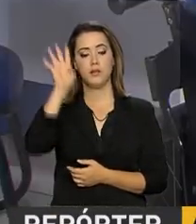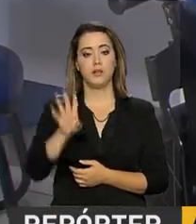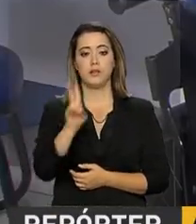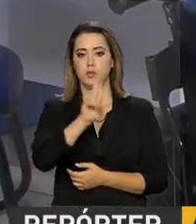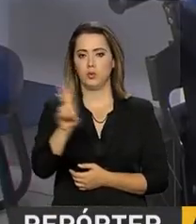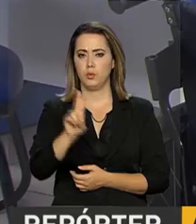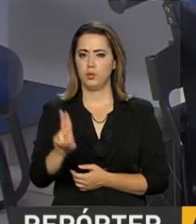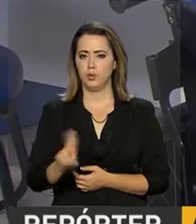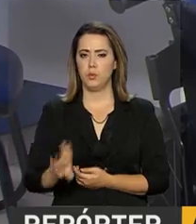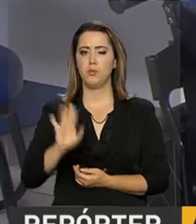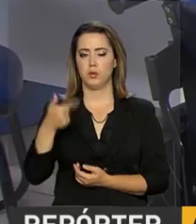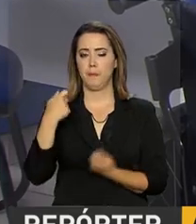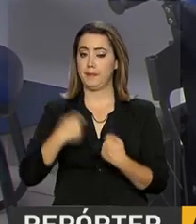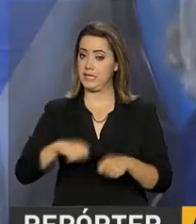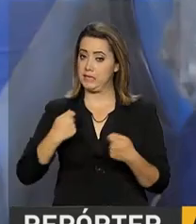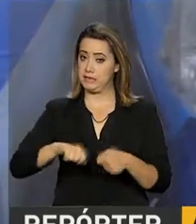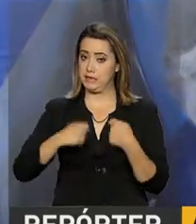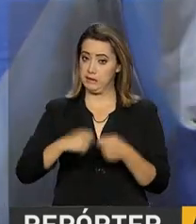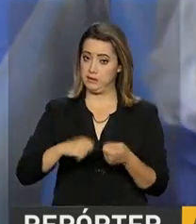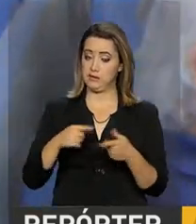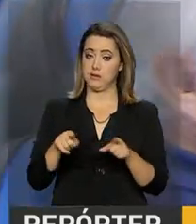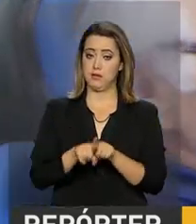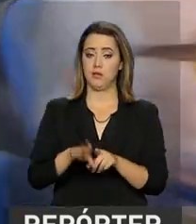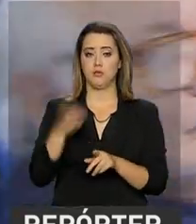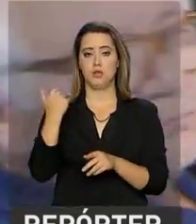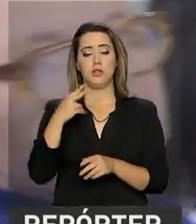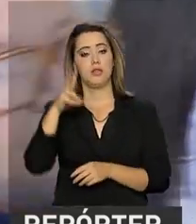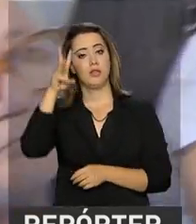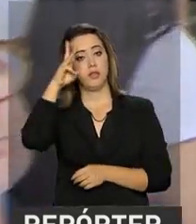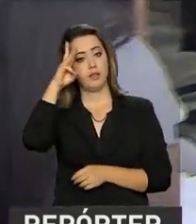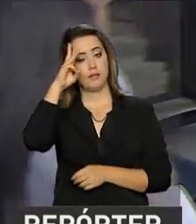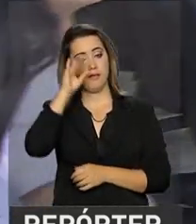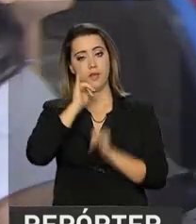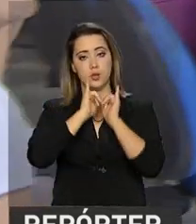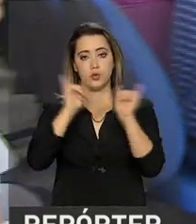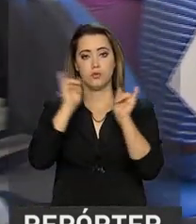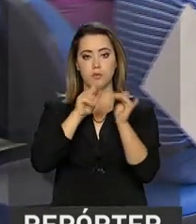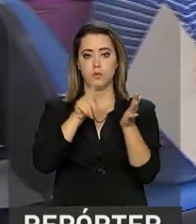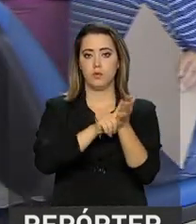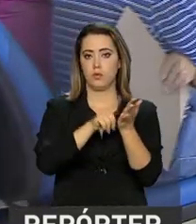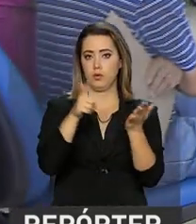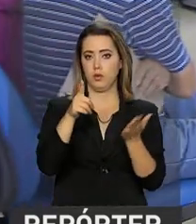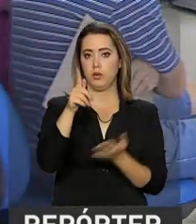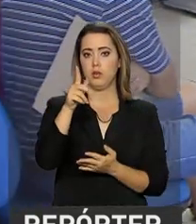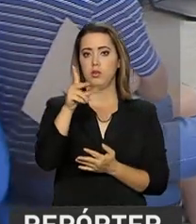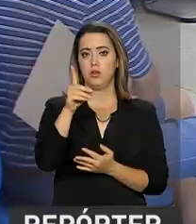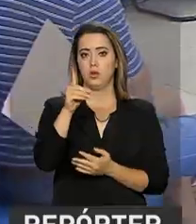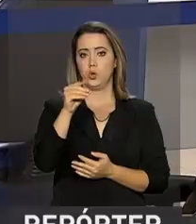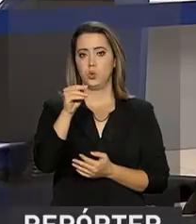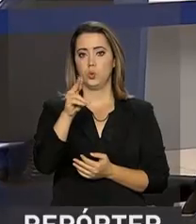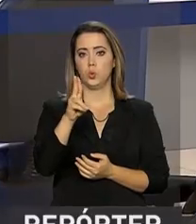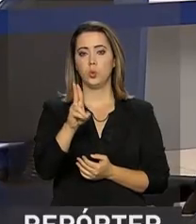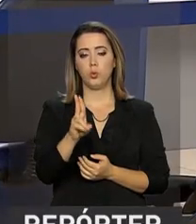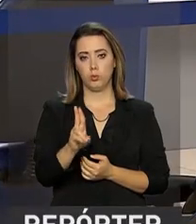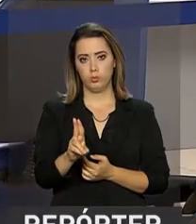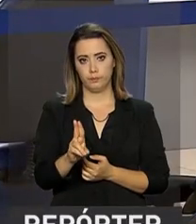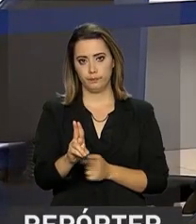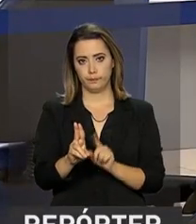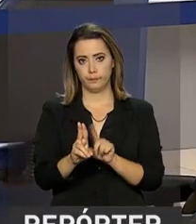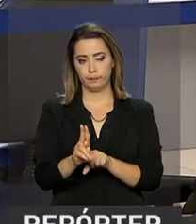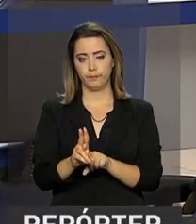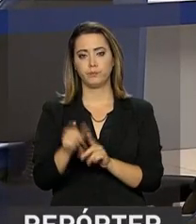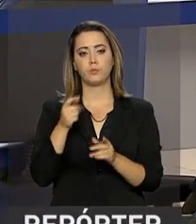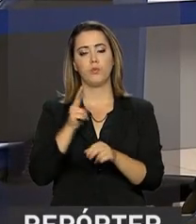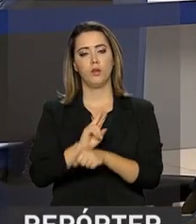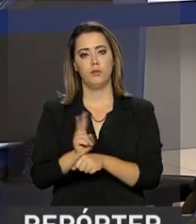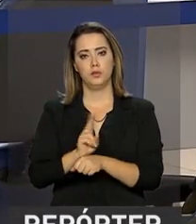perícia foi publicada no Diário Oficial da última terça-feira segundo o Ministério do Desenvolvimento Social o pente fino adotado pelo